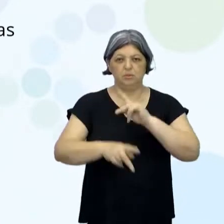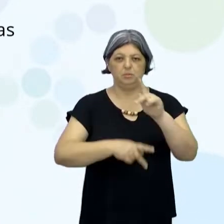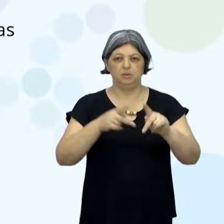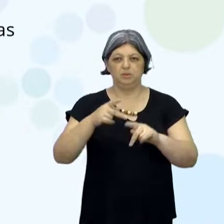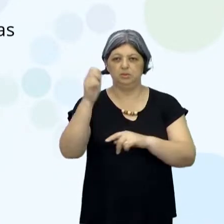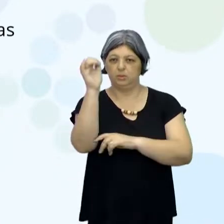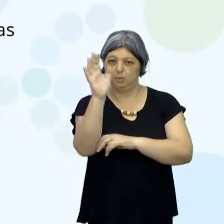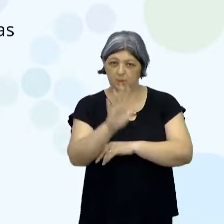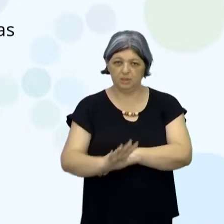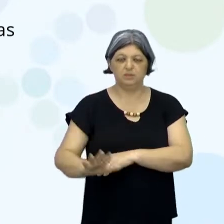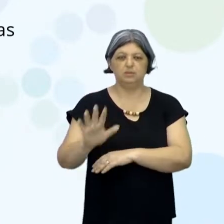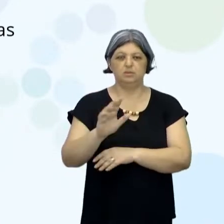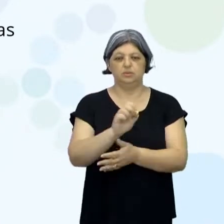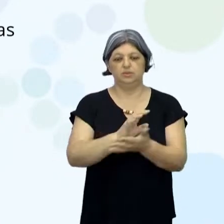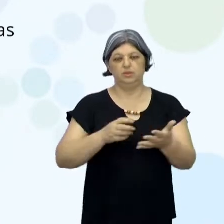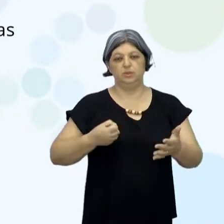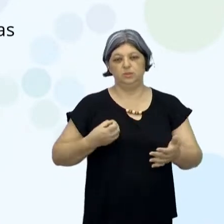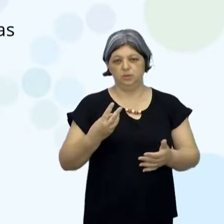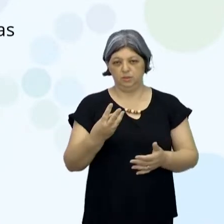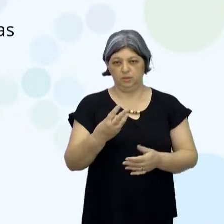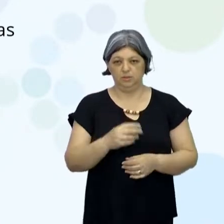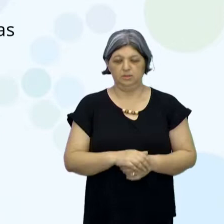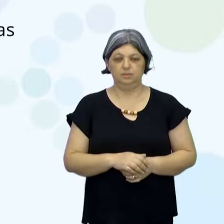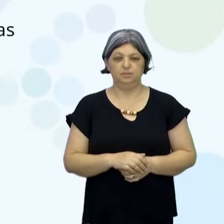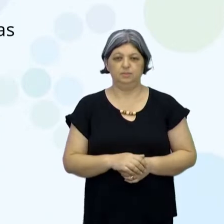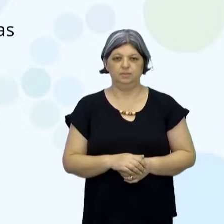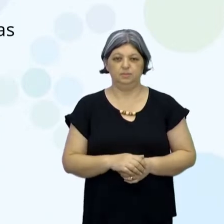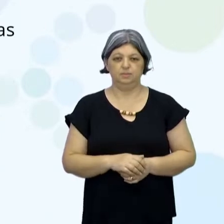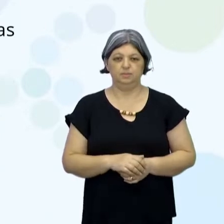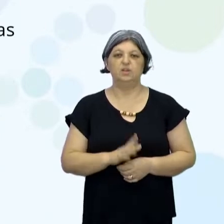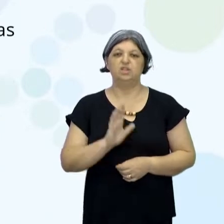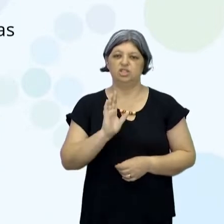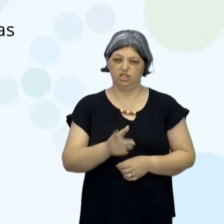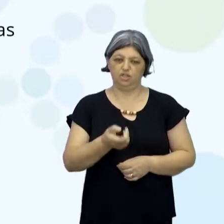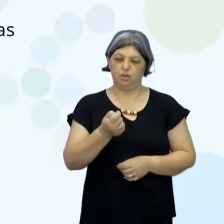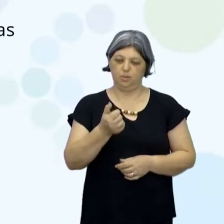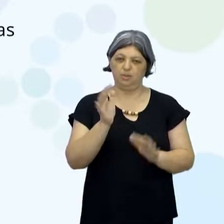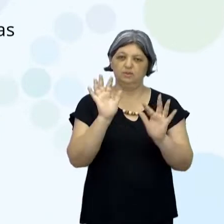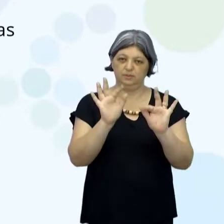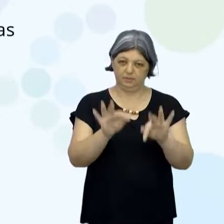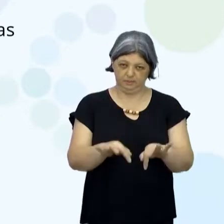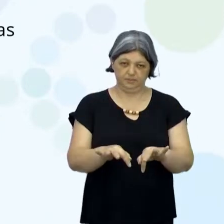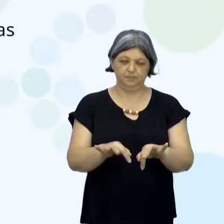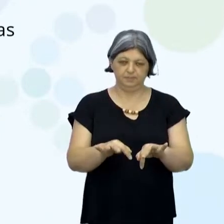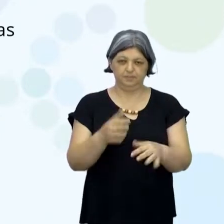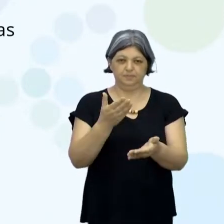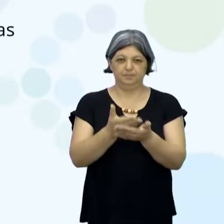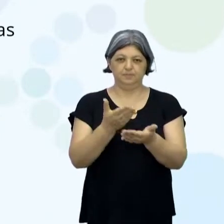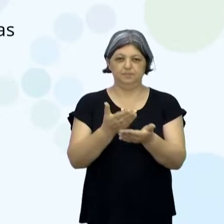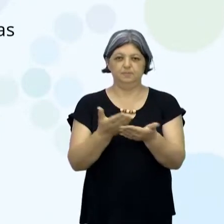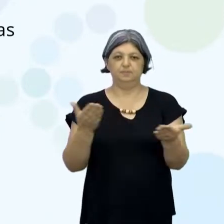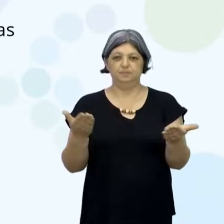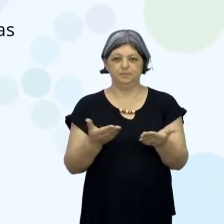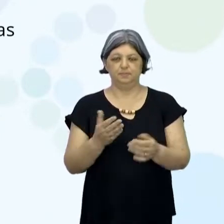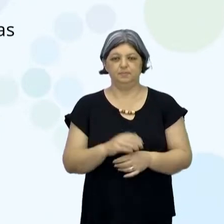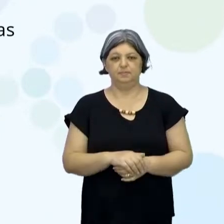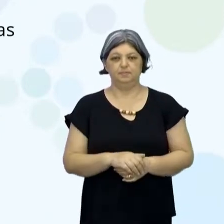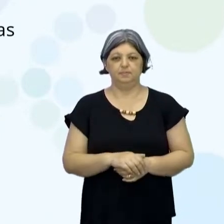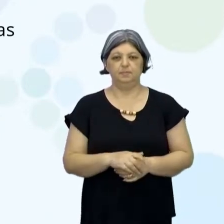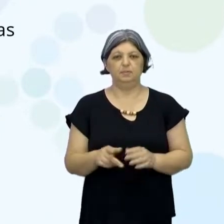nossa atividade 3. A gente está terminando essa atividade 3 nessa aula de hoje com a